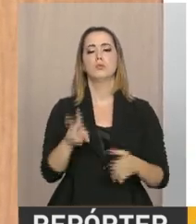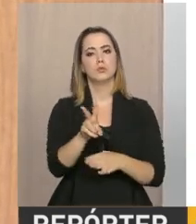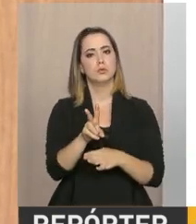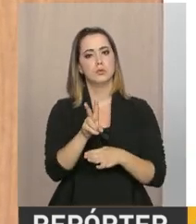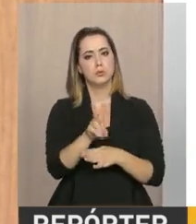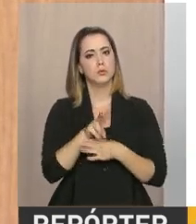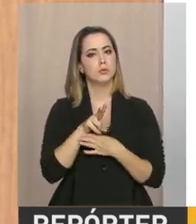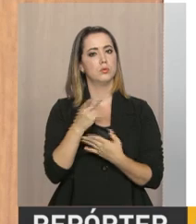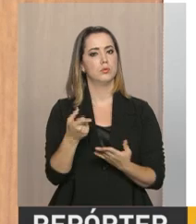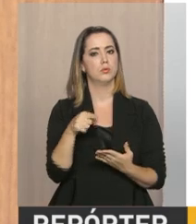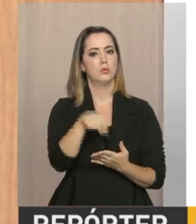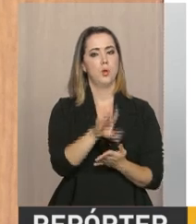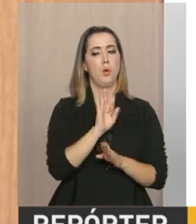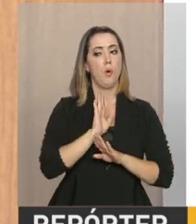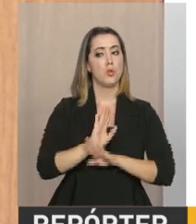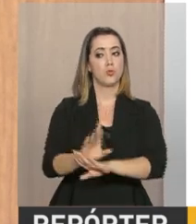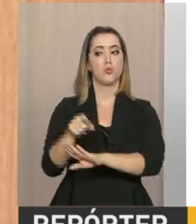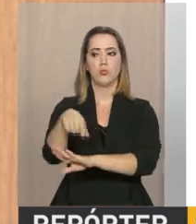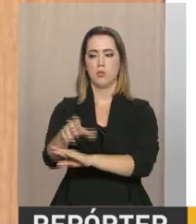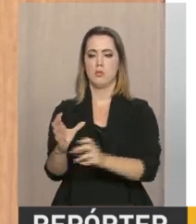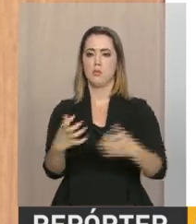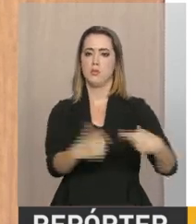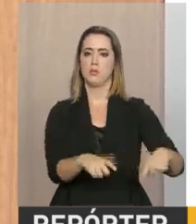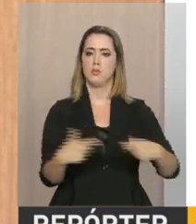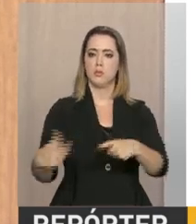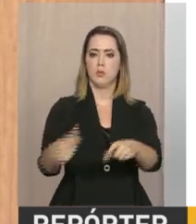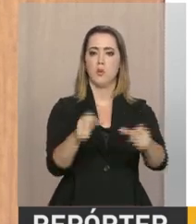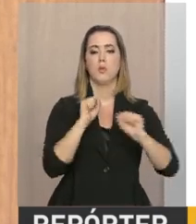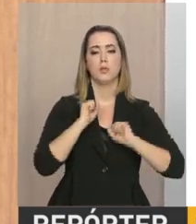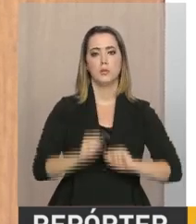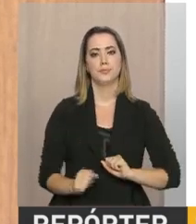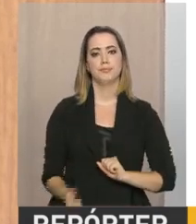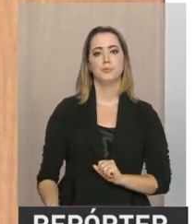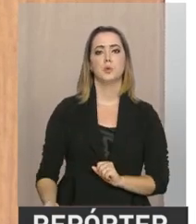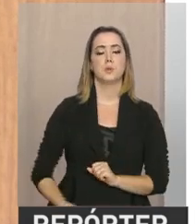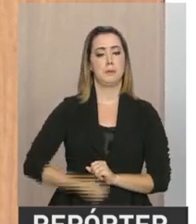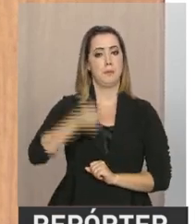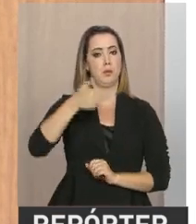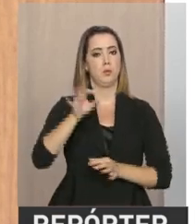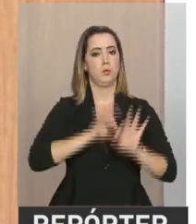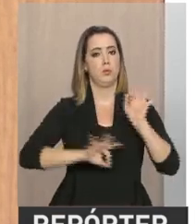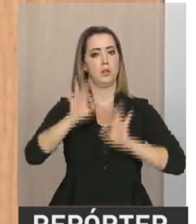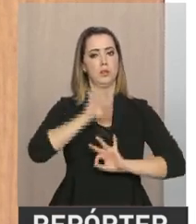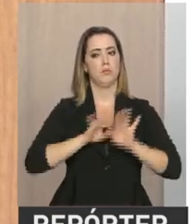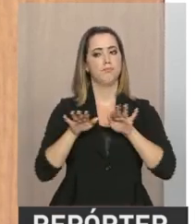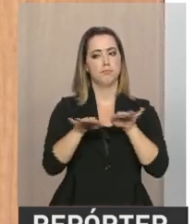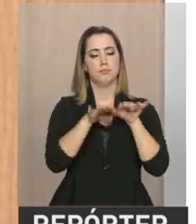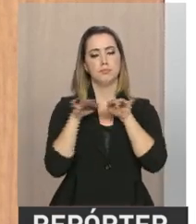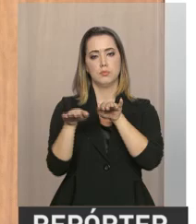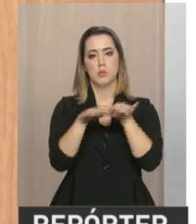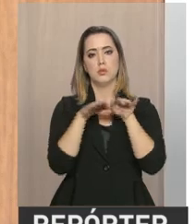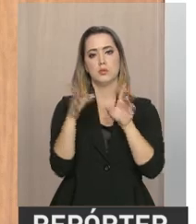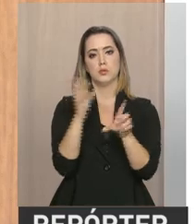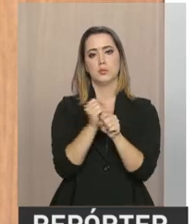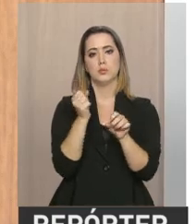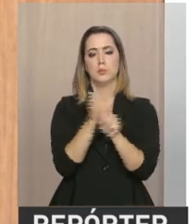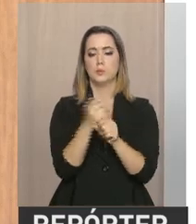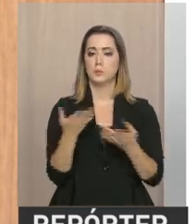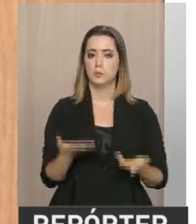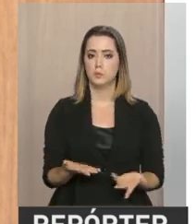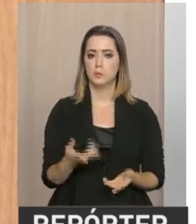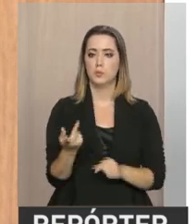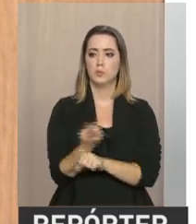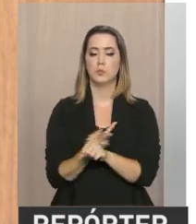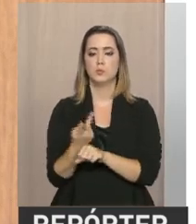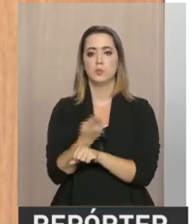estas instituições para que elas possam se reestruturar equilibrar as suas contas